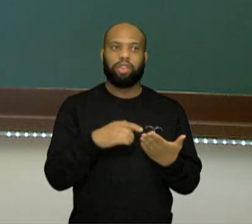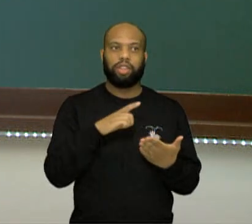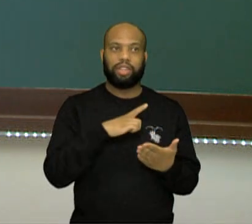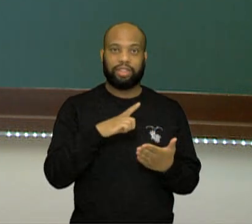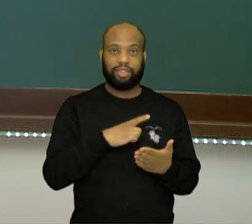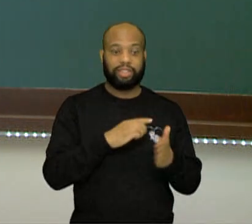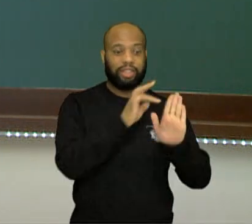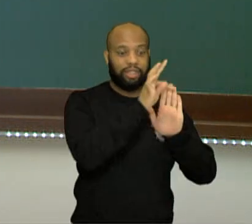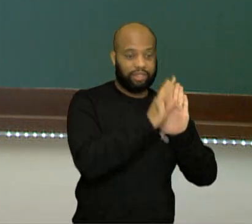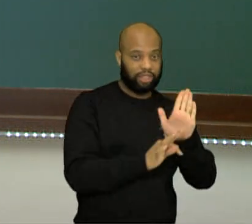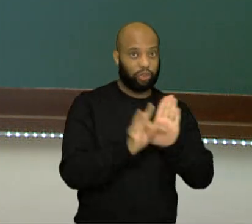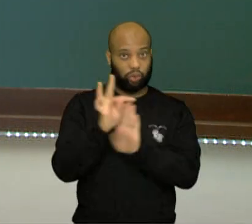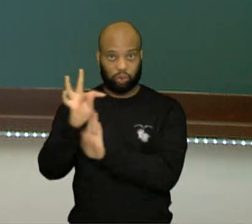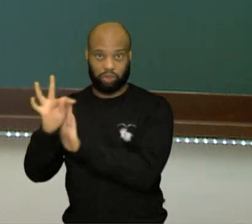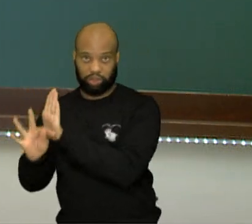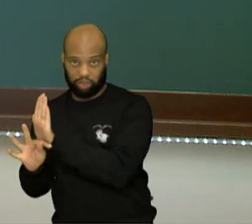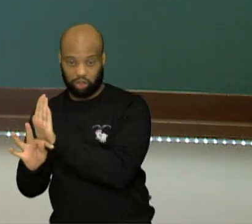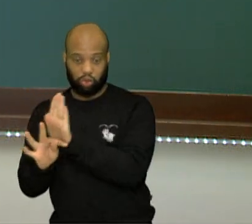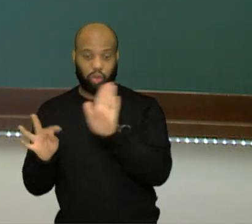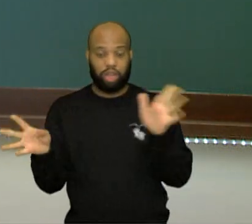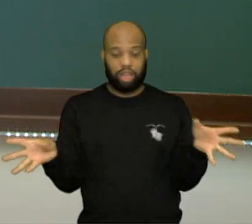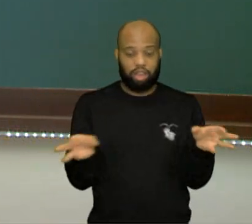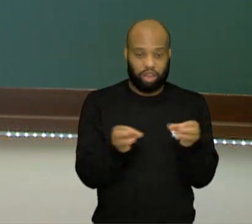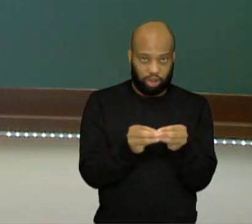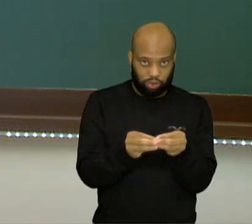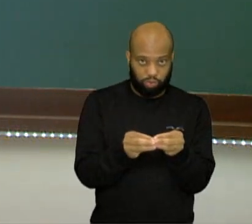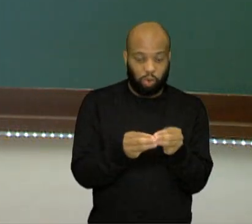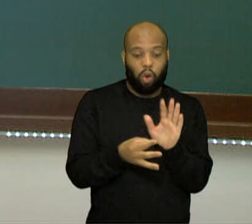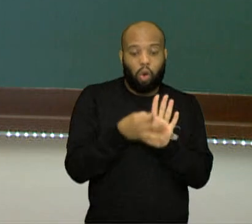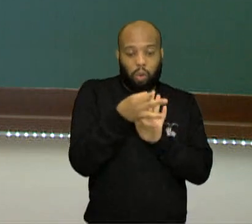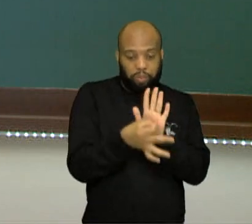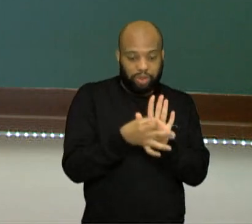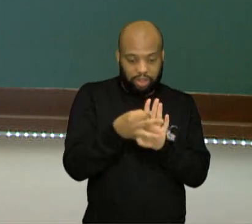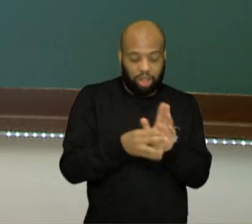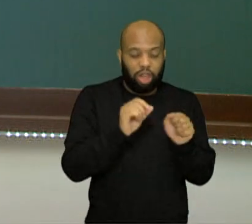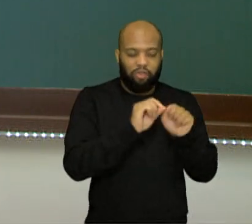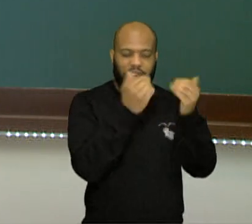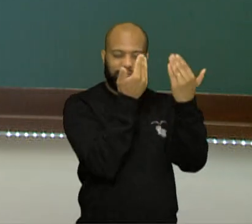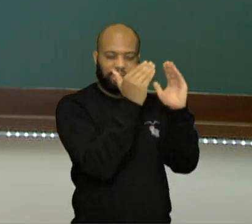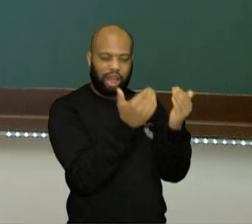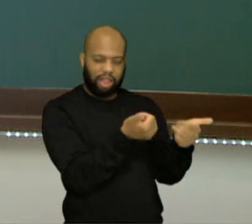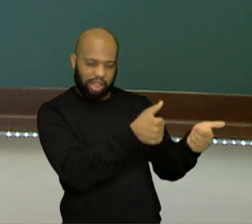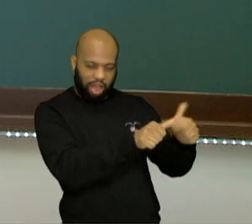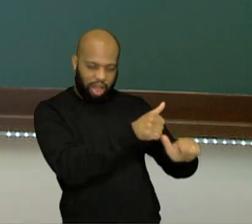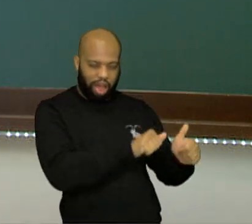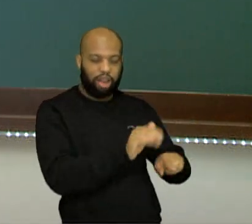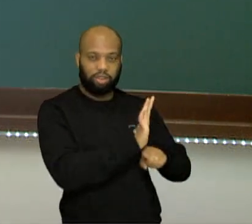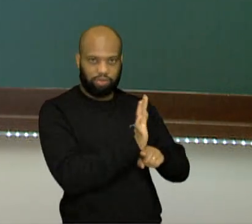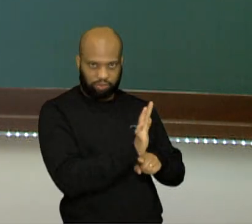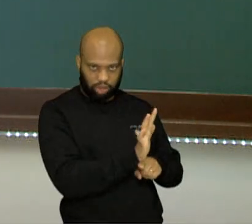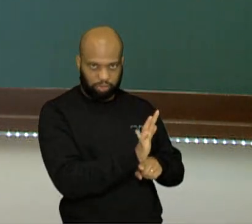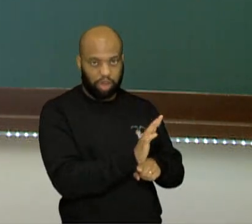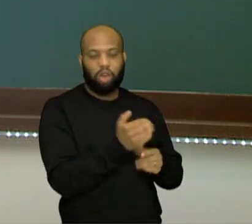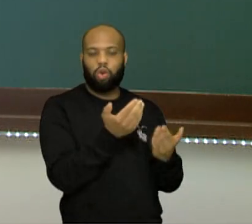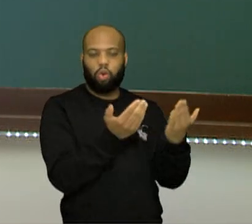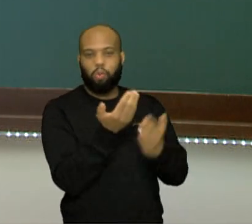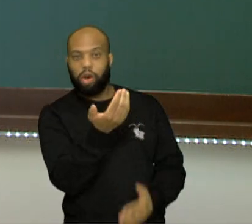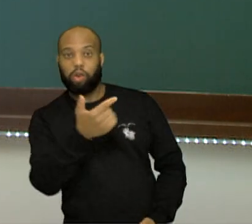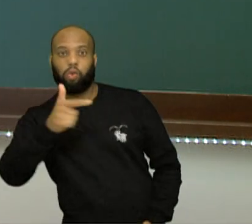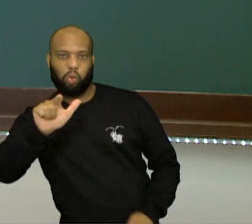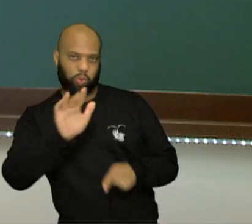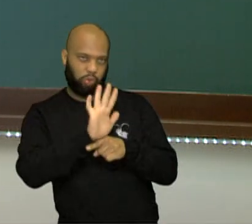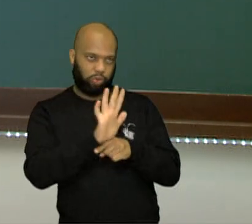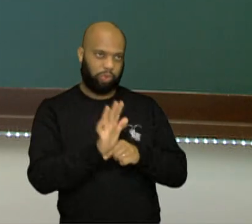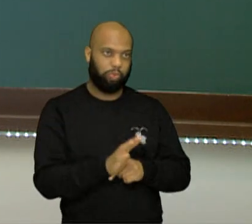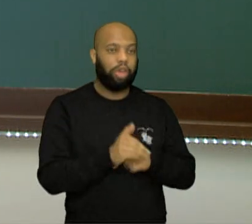Nos fragmentos ilustrativos da resenha crítica é feita análise do filme em comparação a outro,